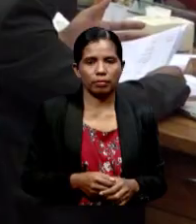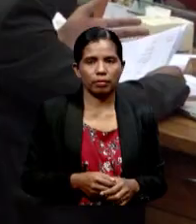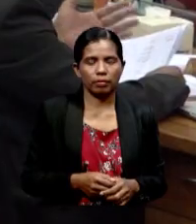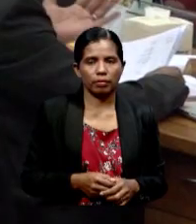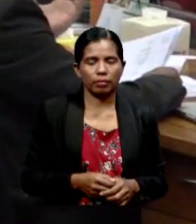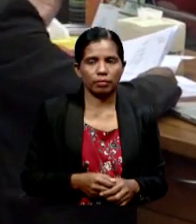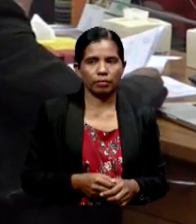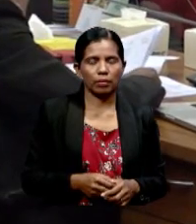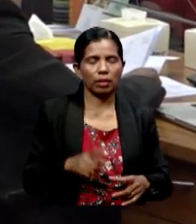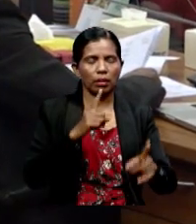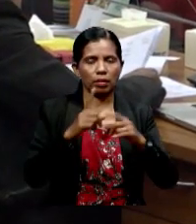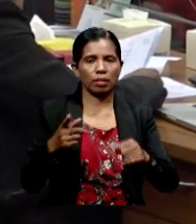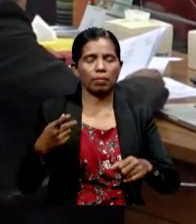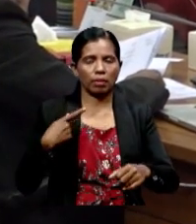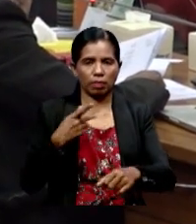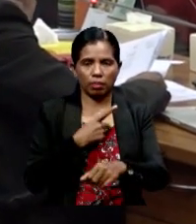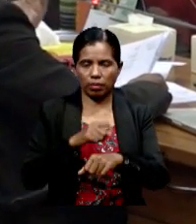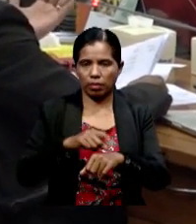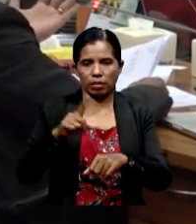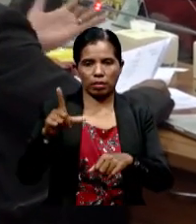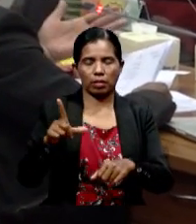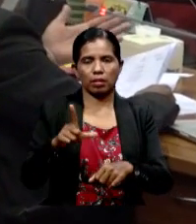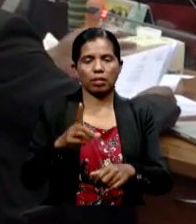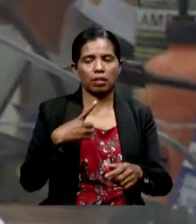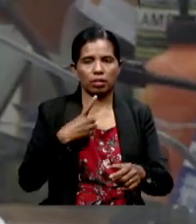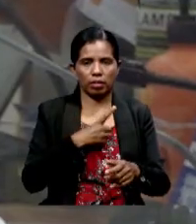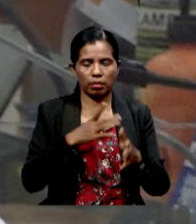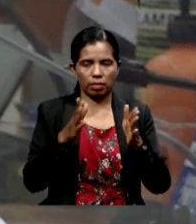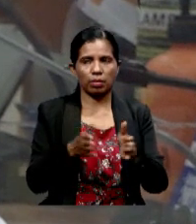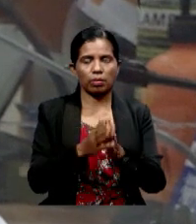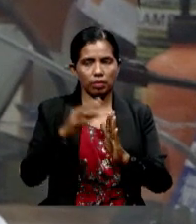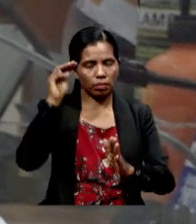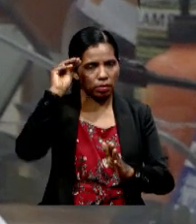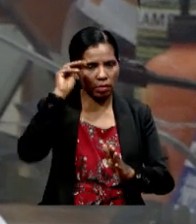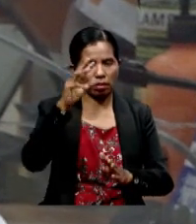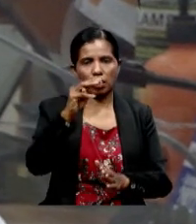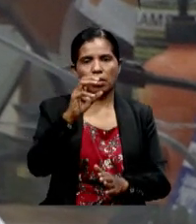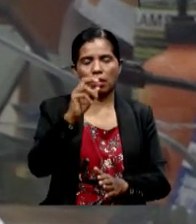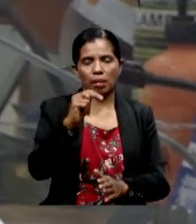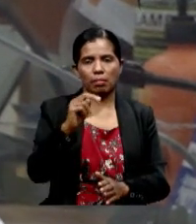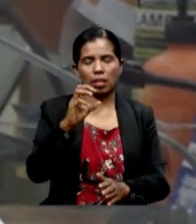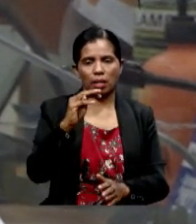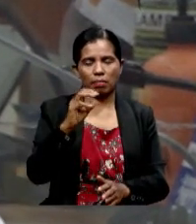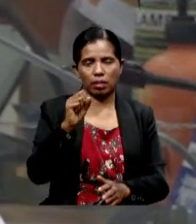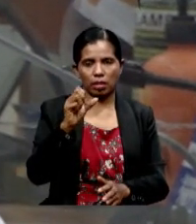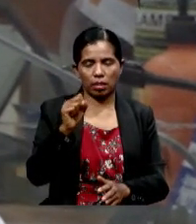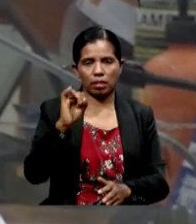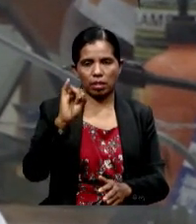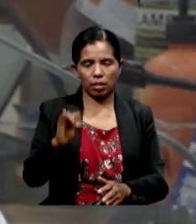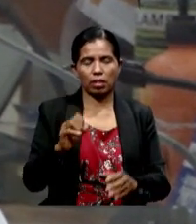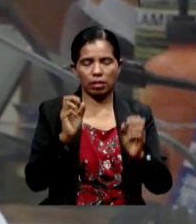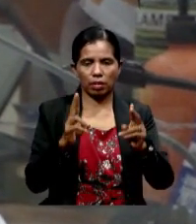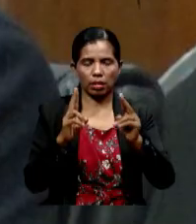Durante intervenção e plenária Parlamento Nacional, deputado Sira husu Ministério Solidariedade Social no Inclusão atu